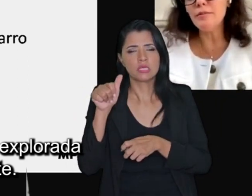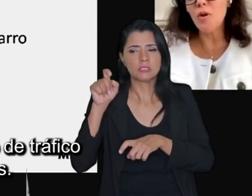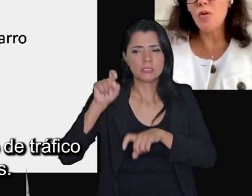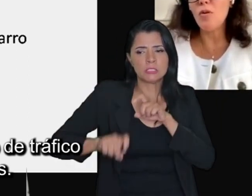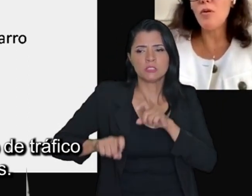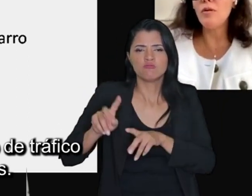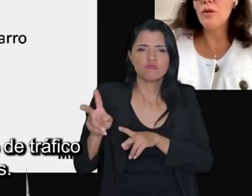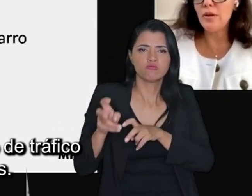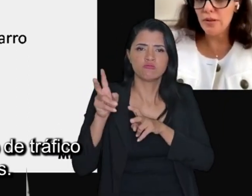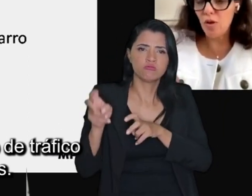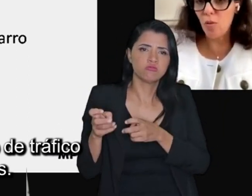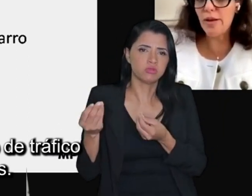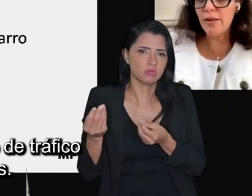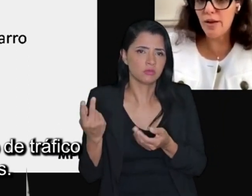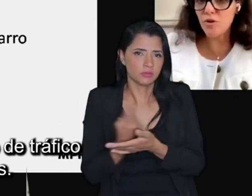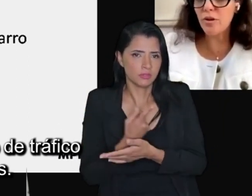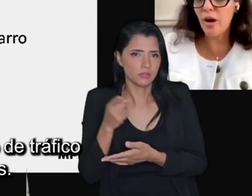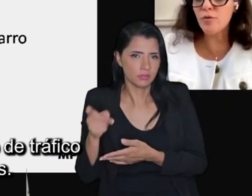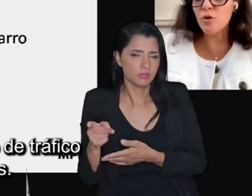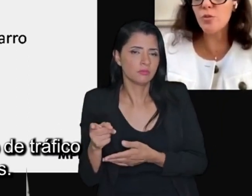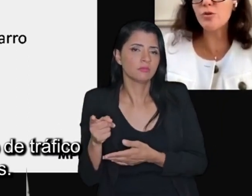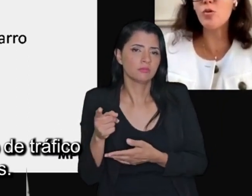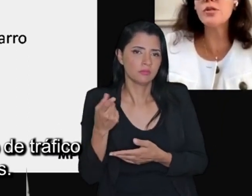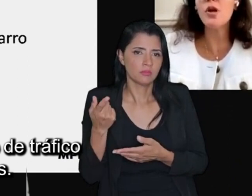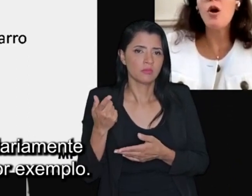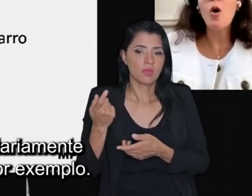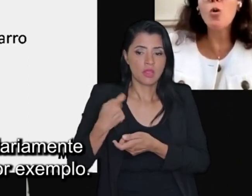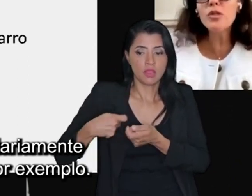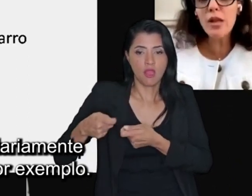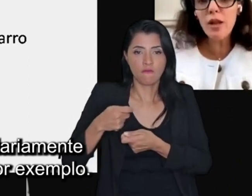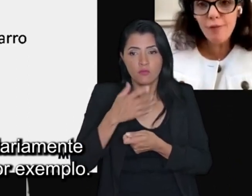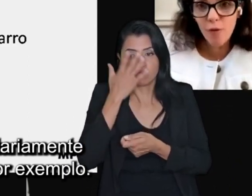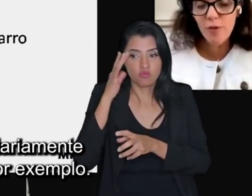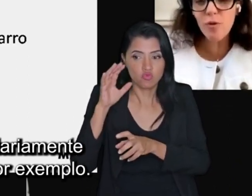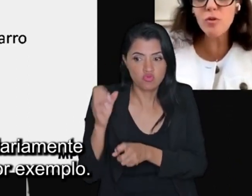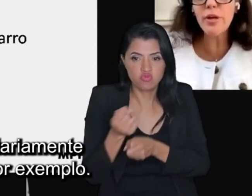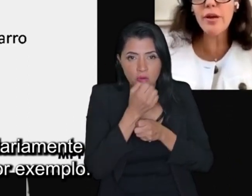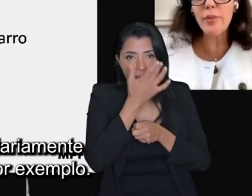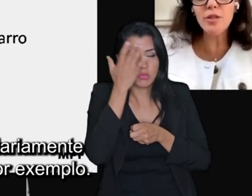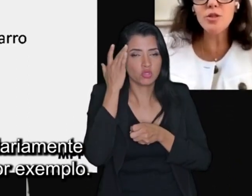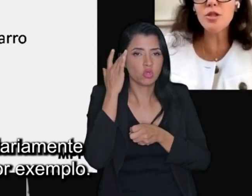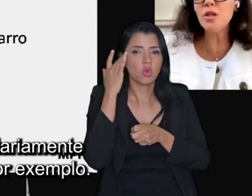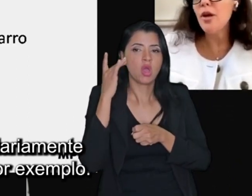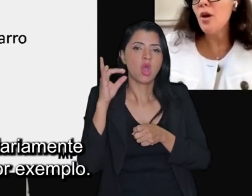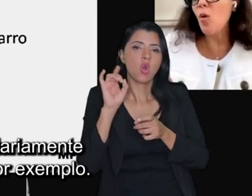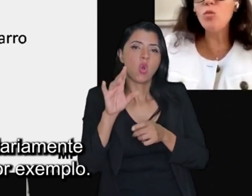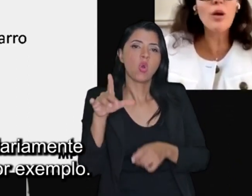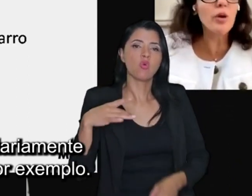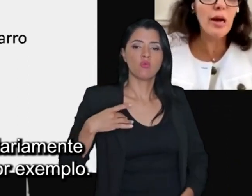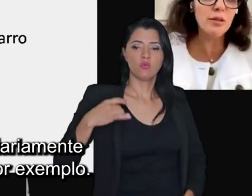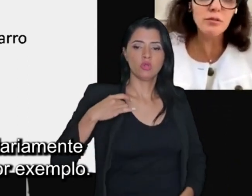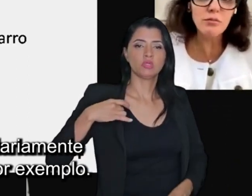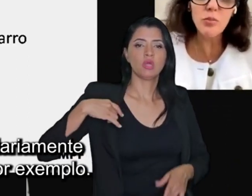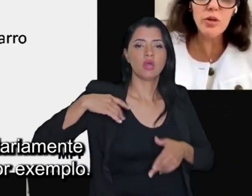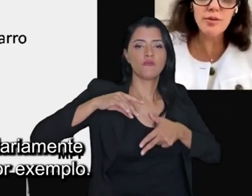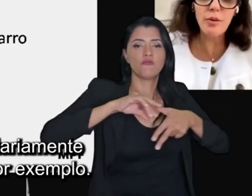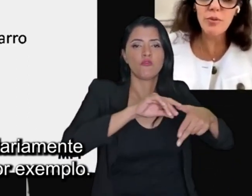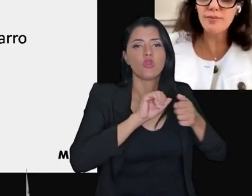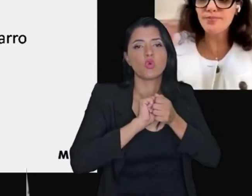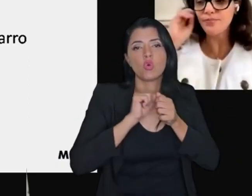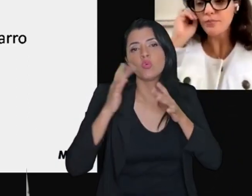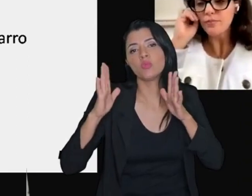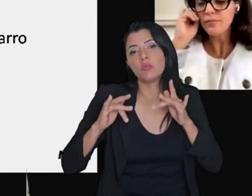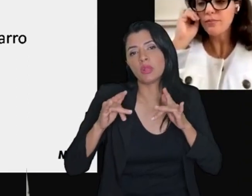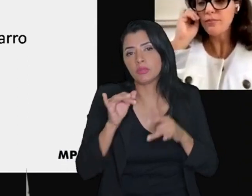sexualmente, com modalidade de tráfico de pessoas, ou se ela foi voluntariamente com um namorado, por